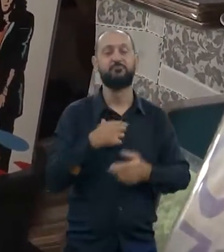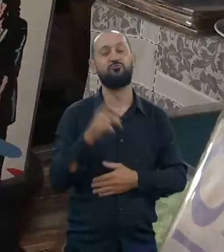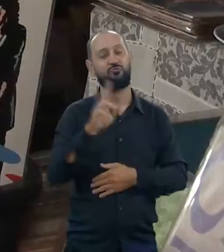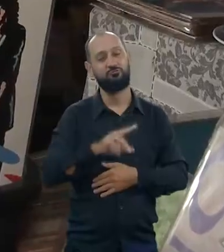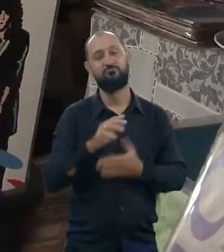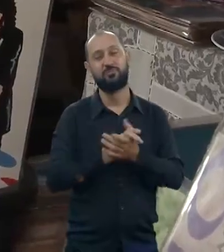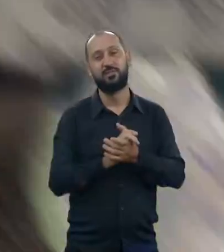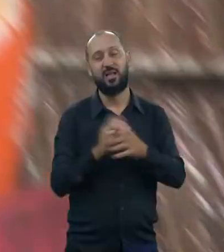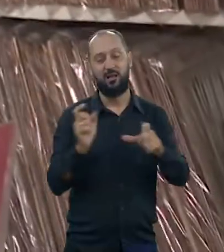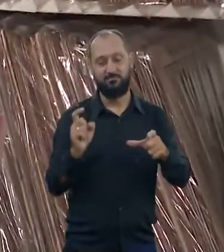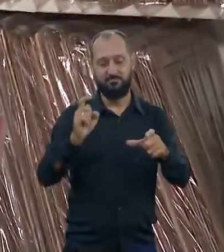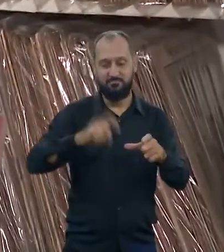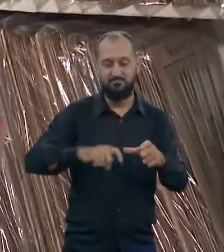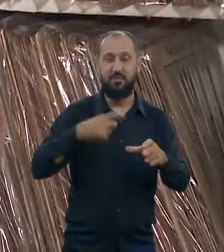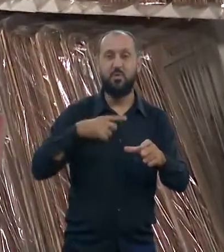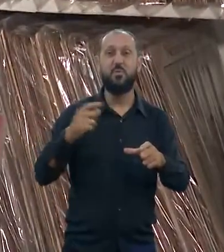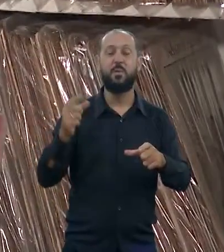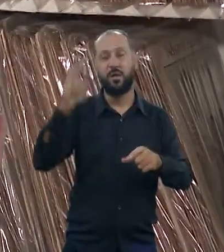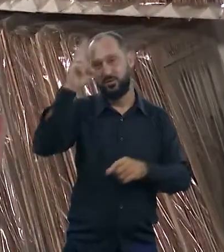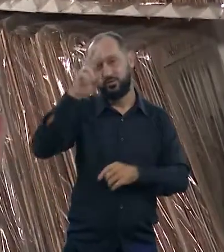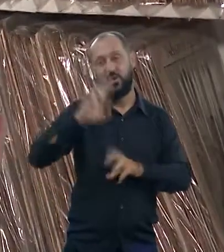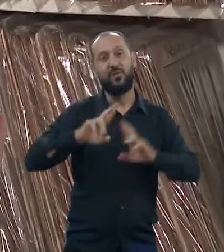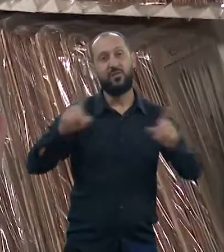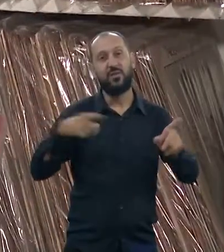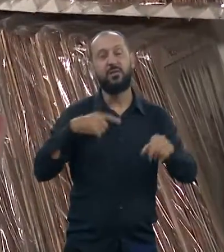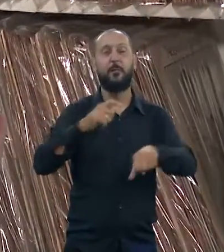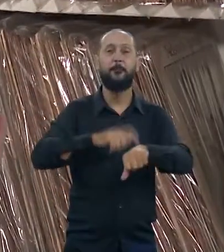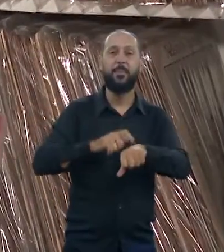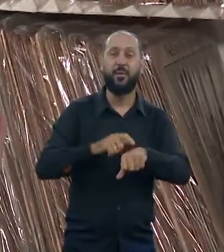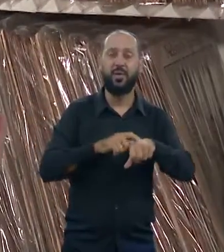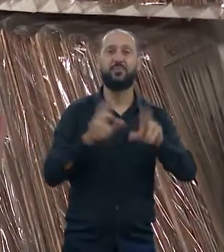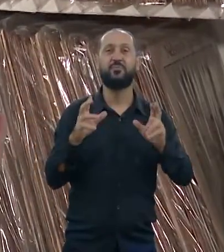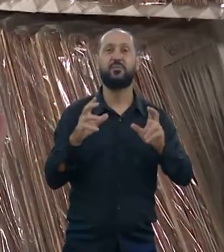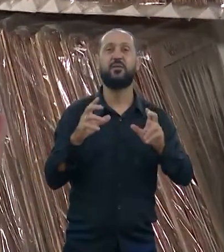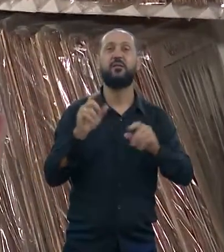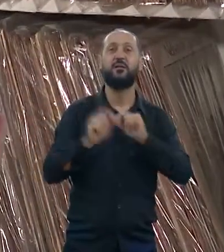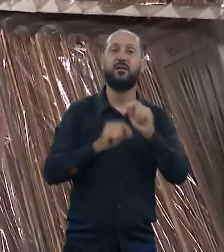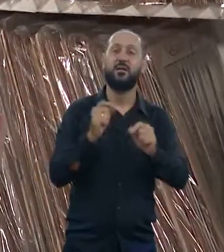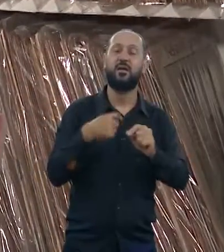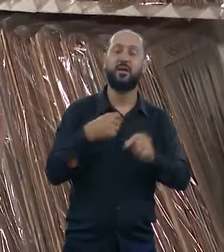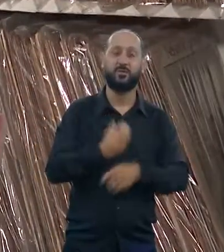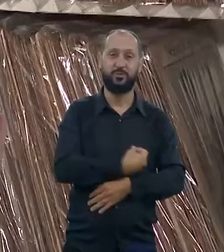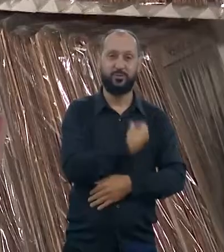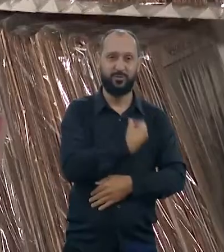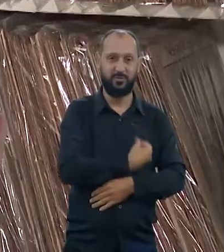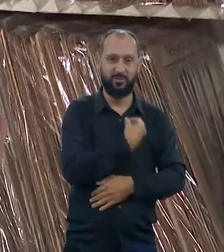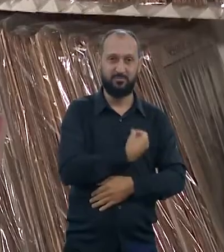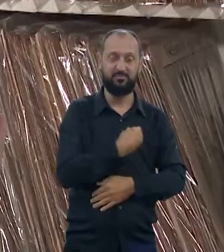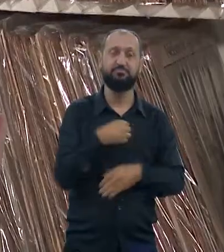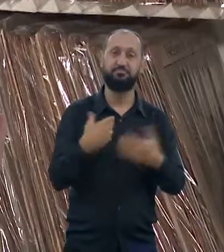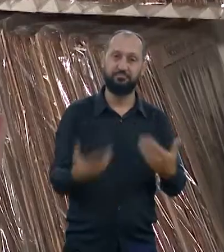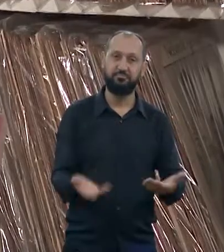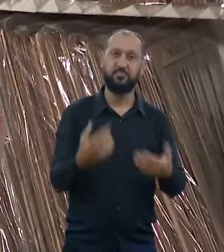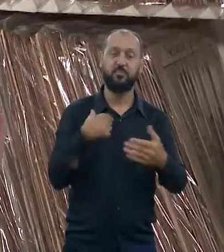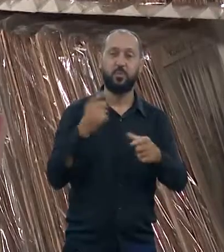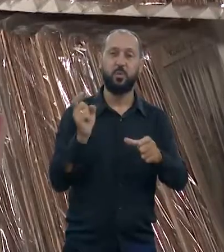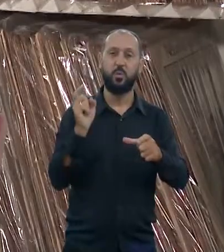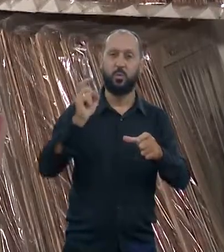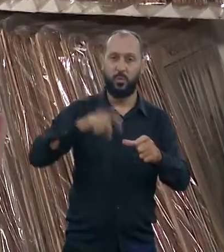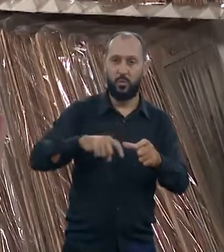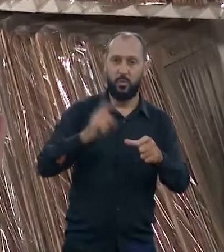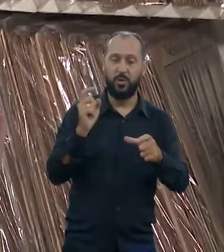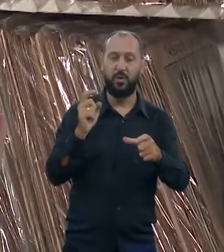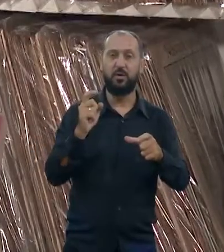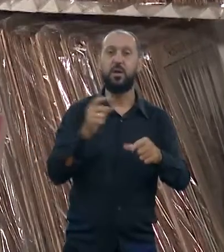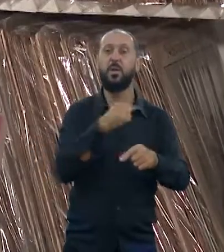colecionar também. O vinil te remete a uma outra história, a uma situação, a uma coisa na sua vida. Então, é isso.